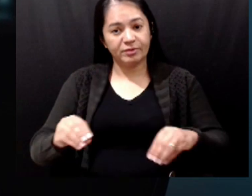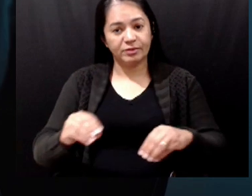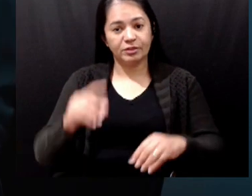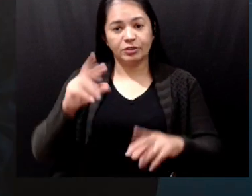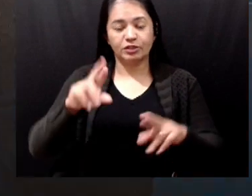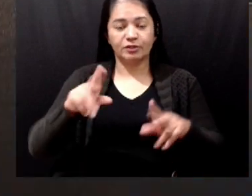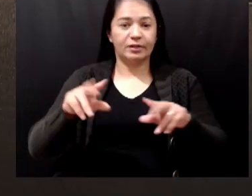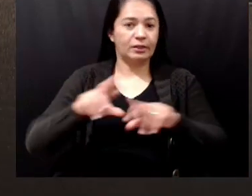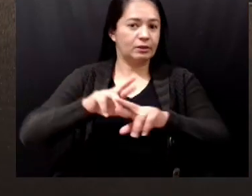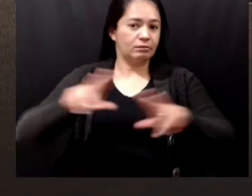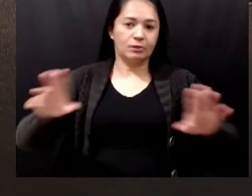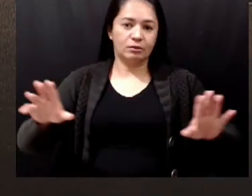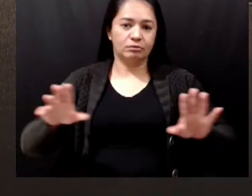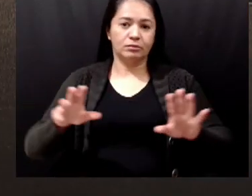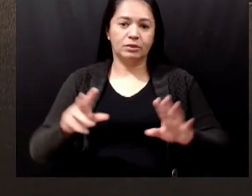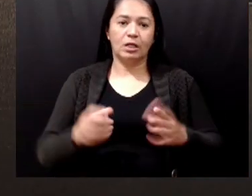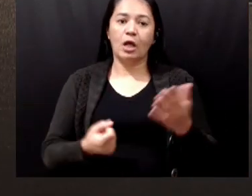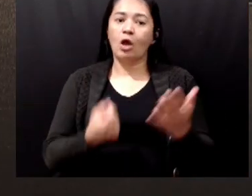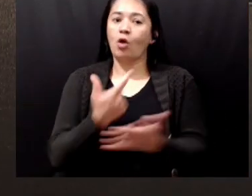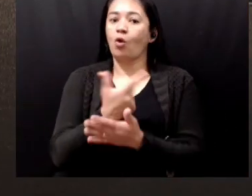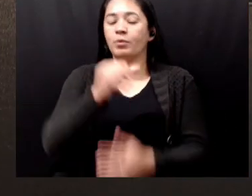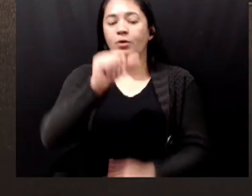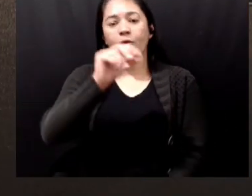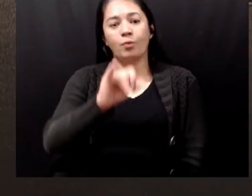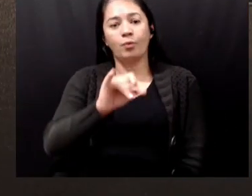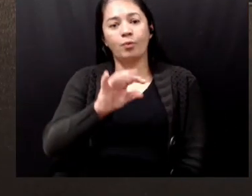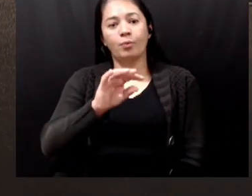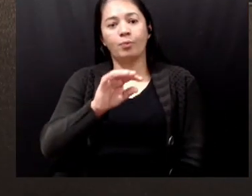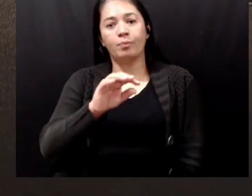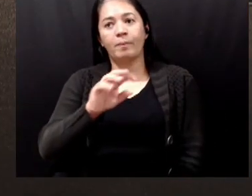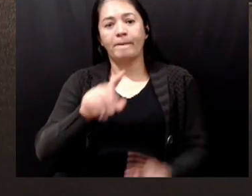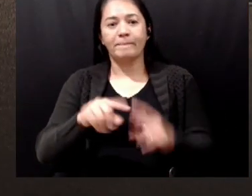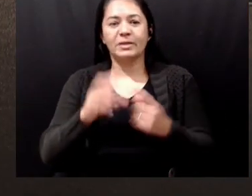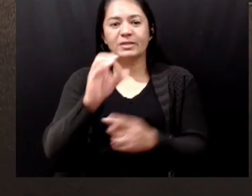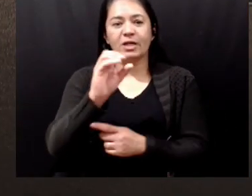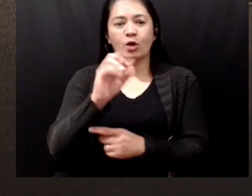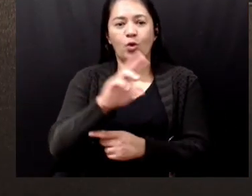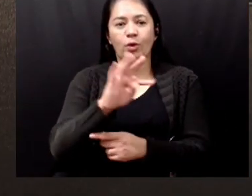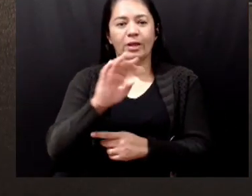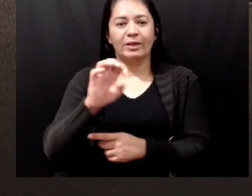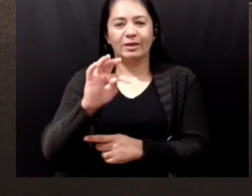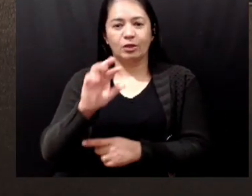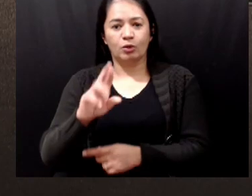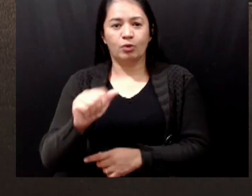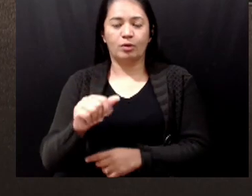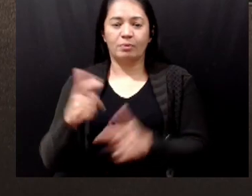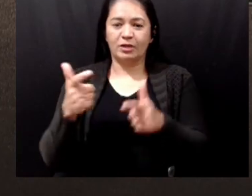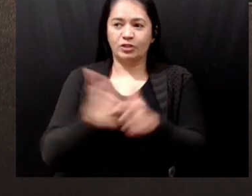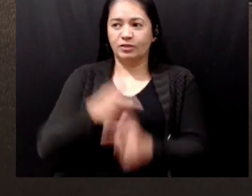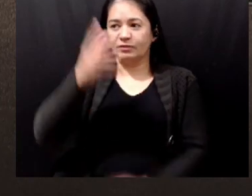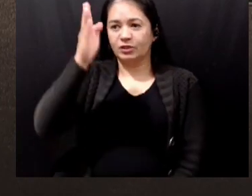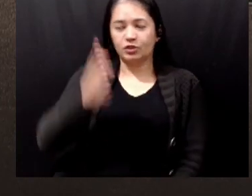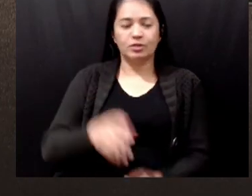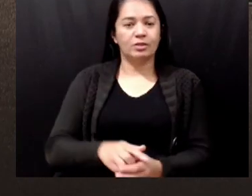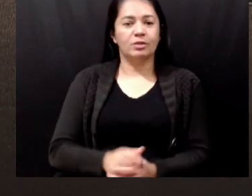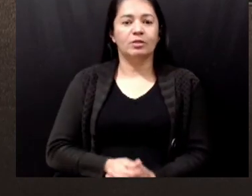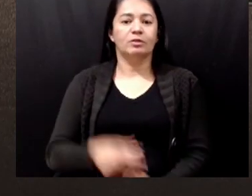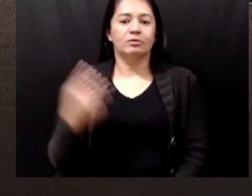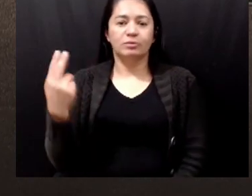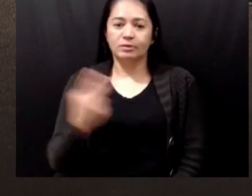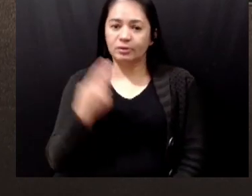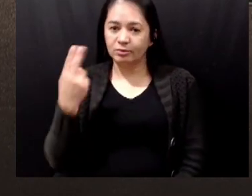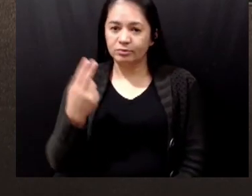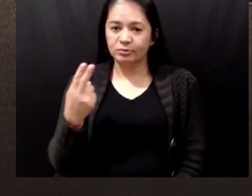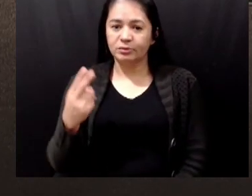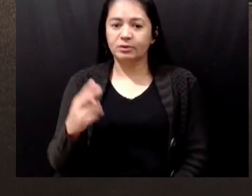vai comprar um ativo direto. As corretoras, a princípio, elas não conseguem emitir uma dívida direta, um CDB, um LCI em LCA. Geralmente tem um banco